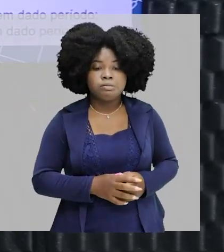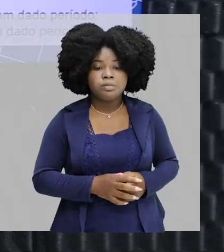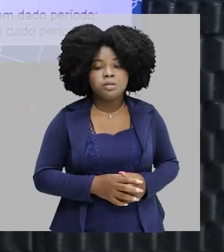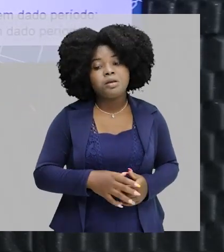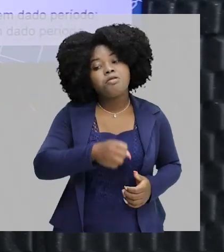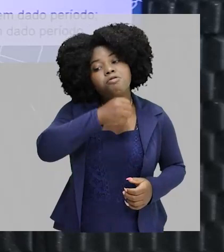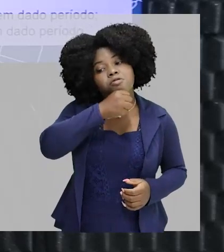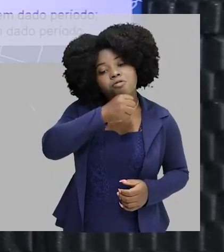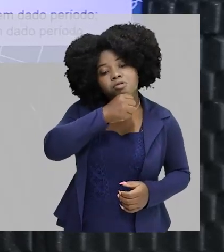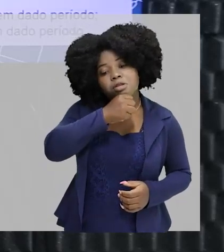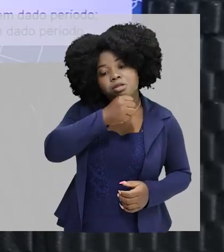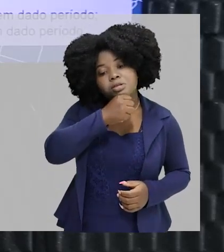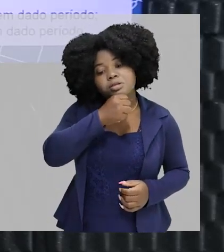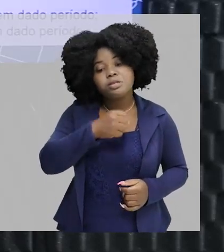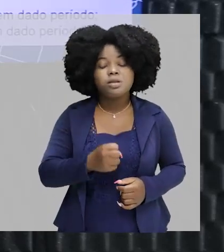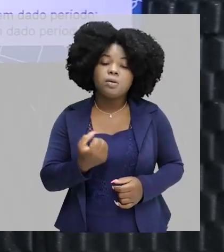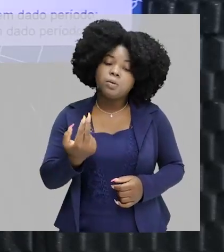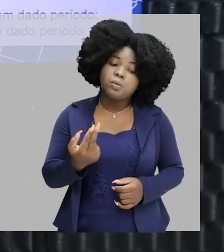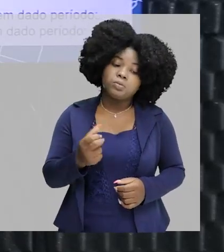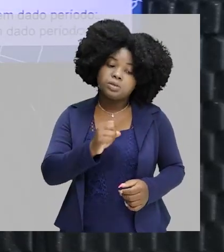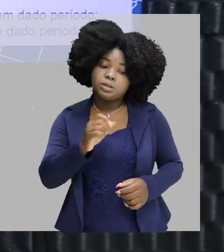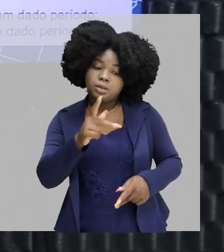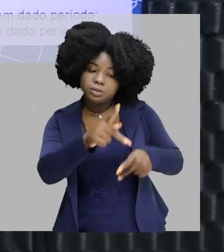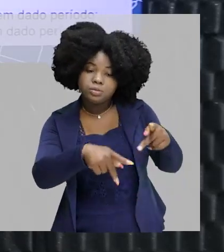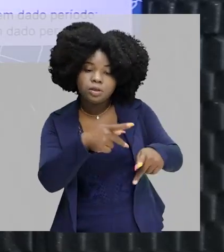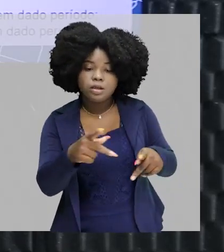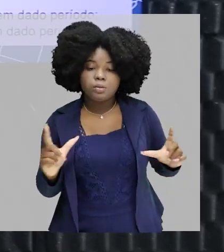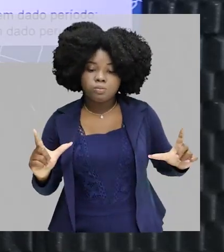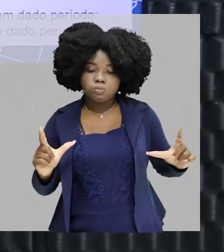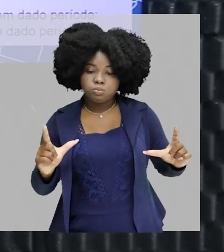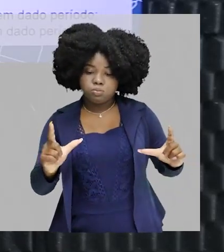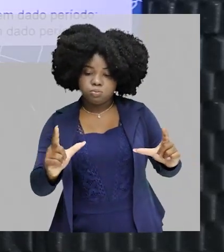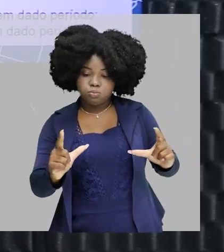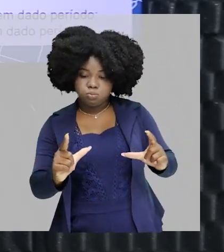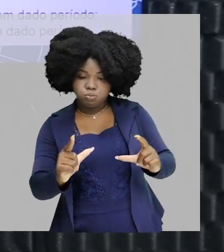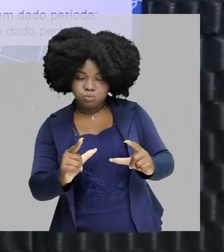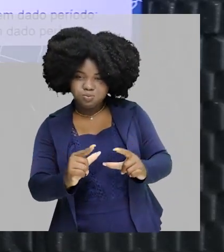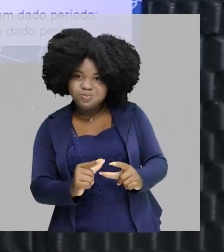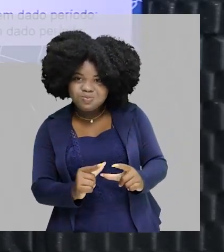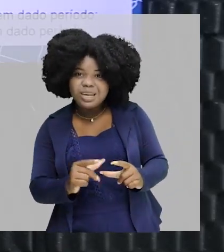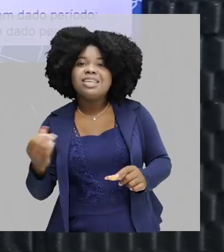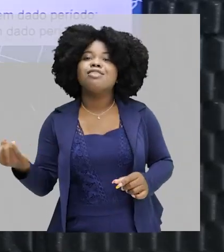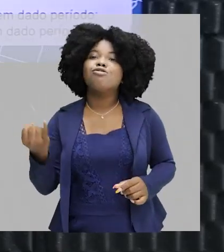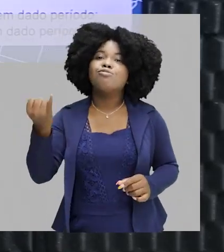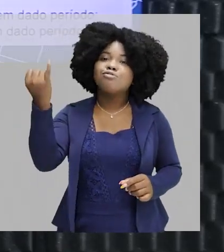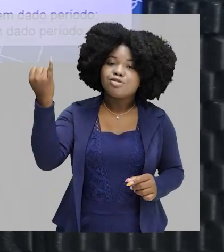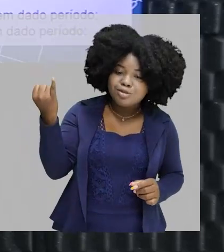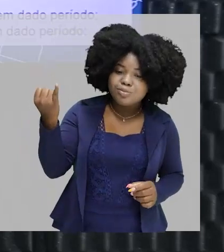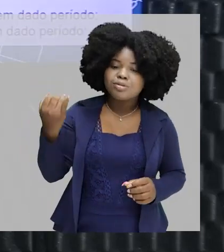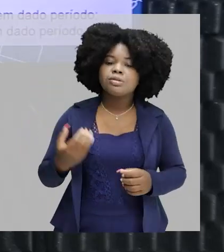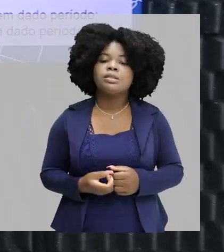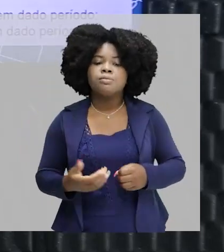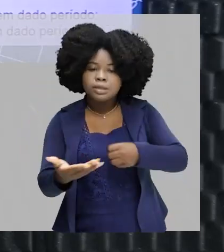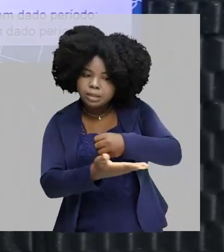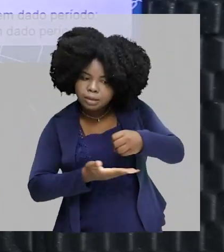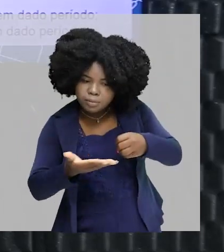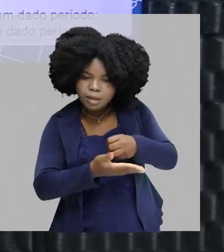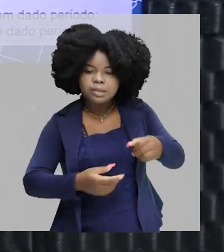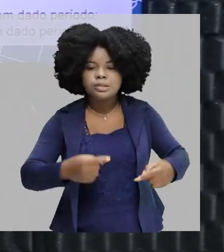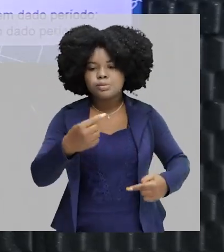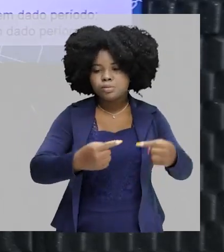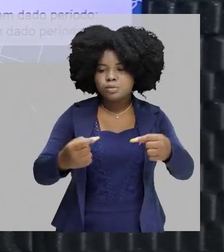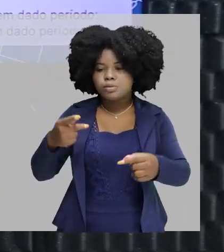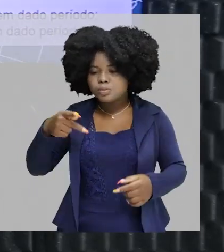por consequência, ou se essa população está diminuindo. Então, é um elemento muito importante para principalmente balizar políticas públicas.